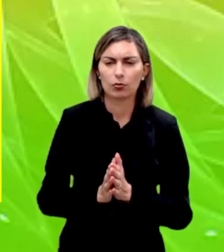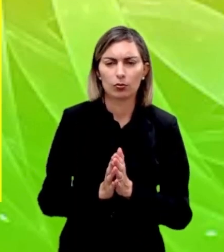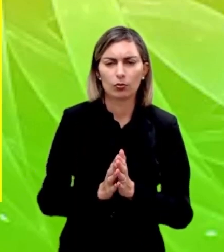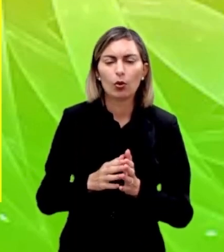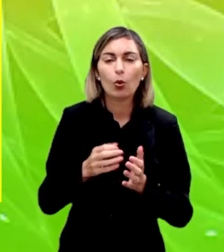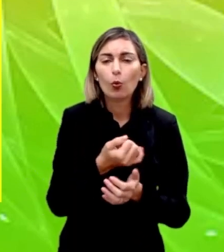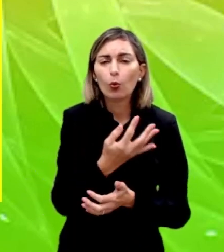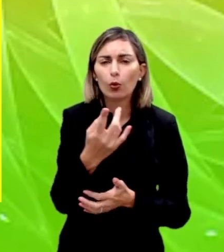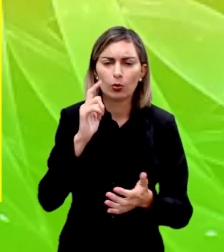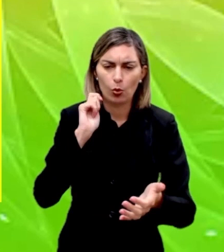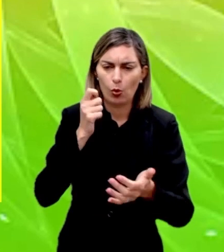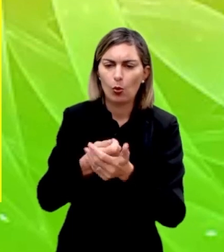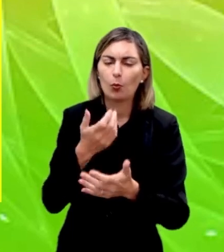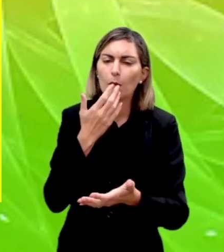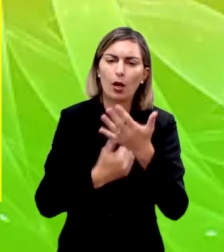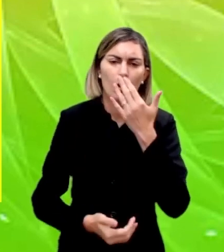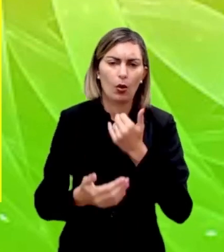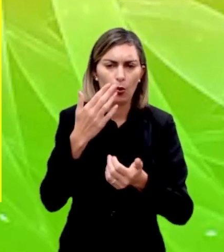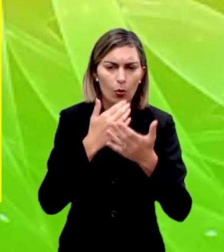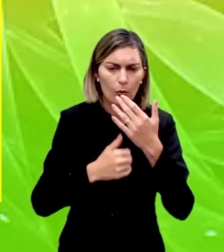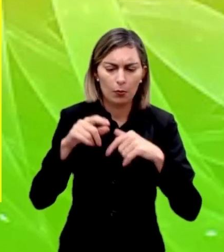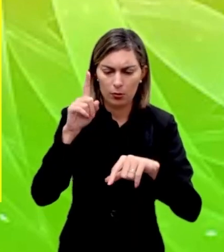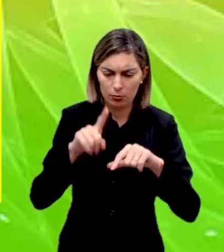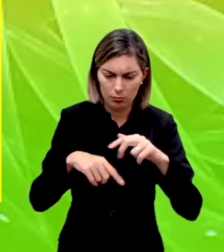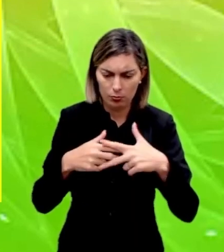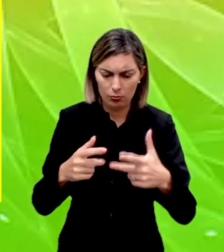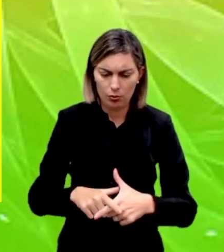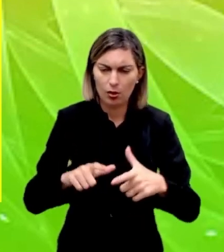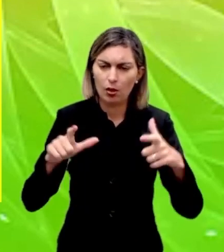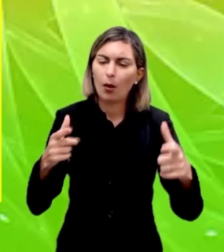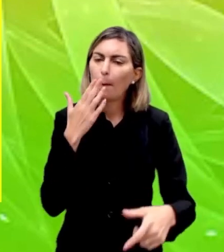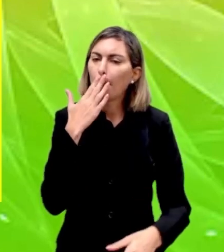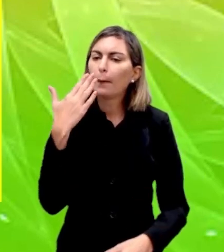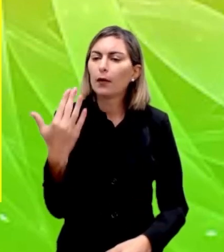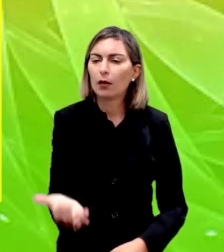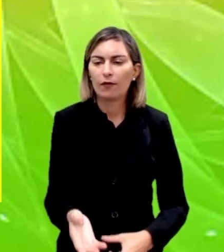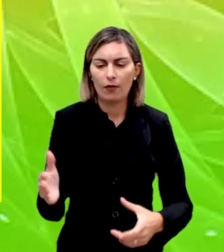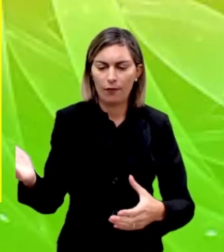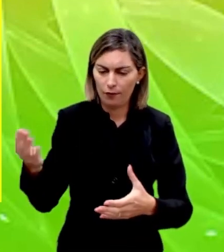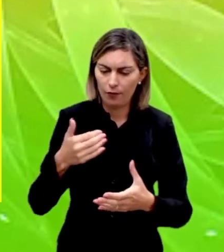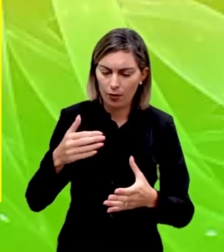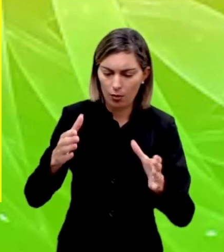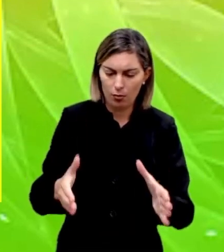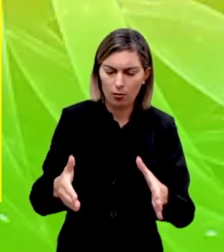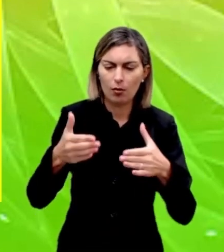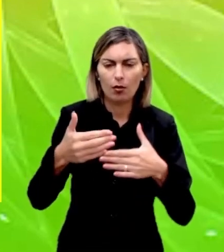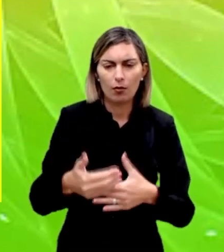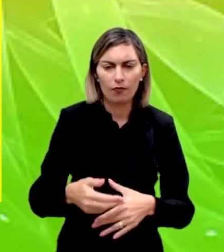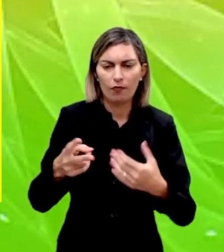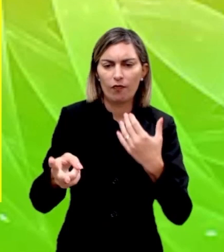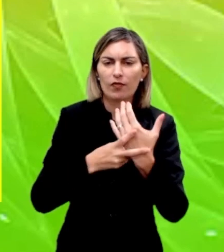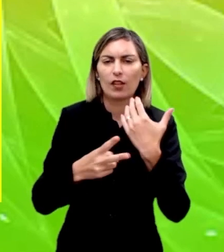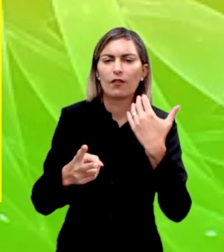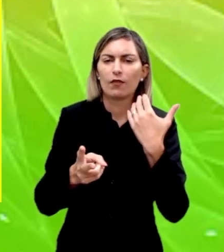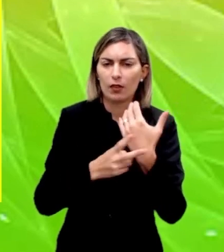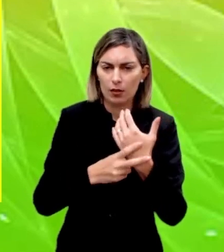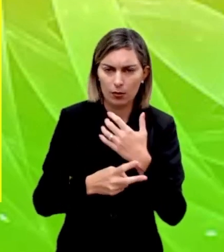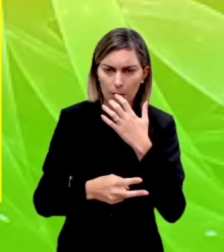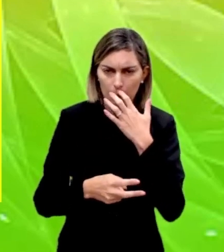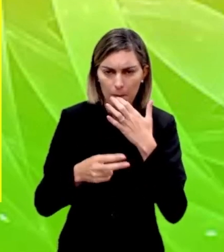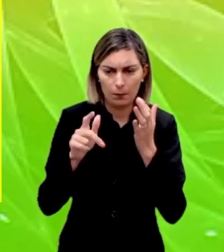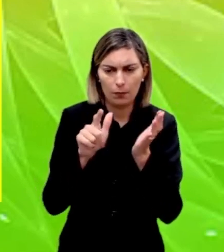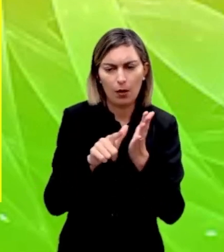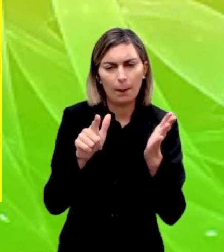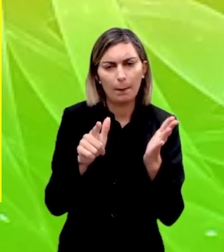Quando comprar alimentos, produtos em geral, prefira os que venham em embalagens de vidro,